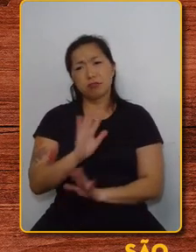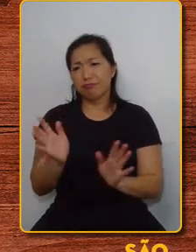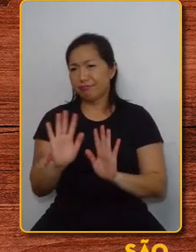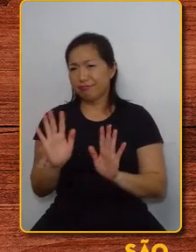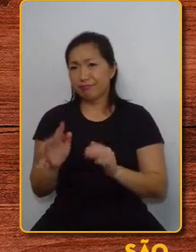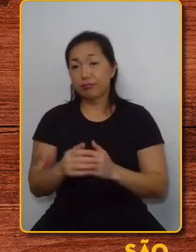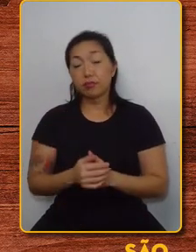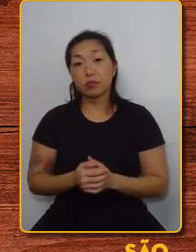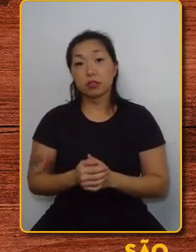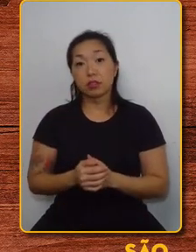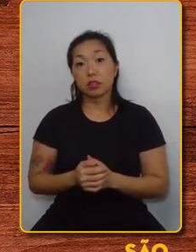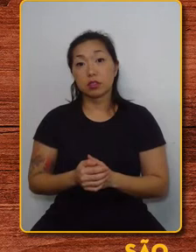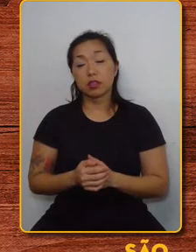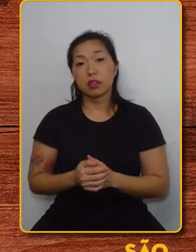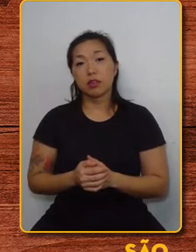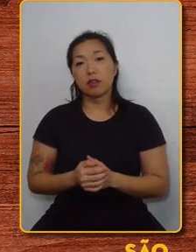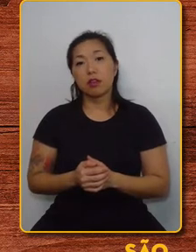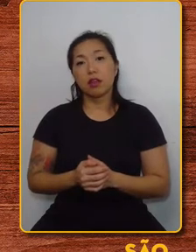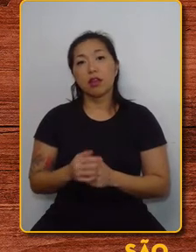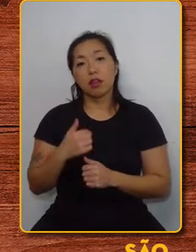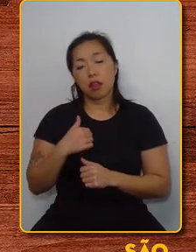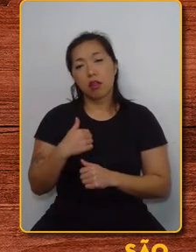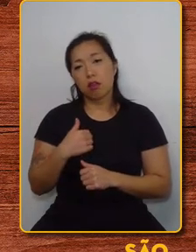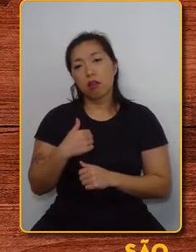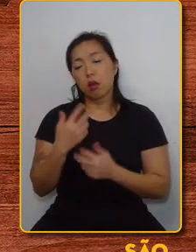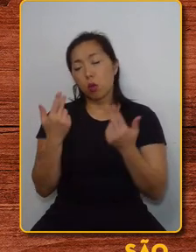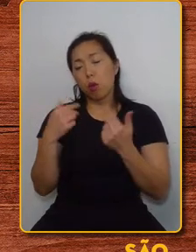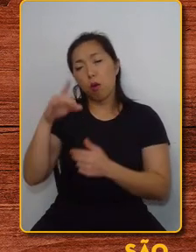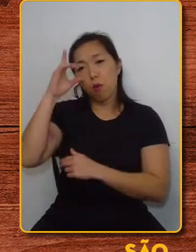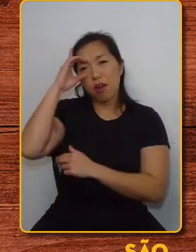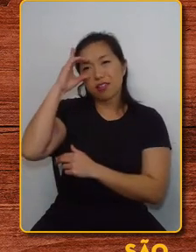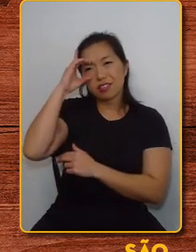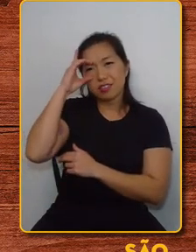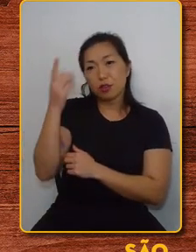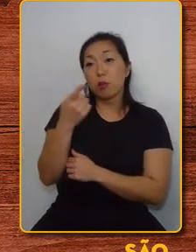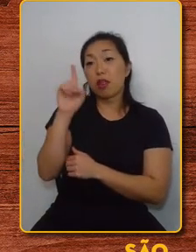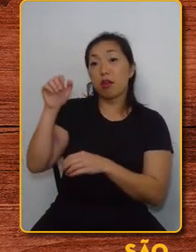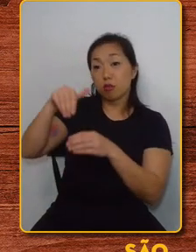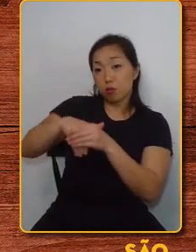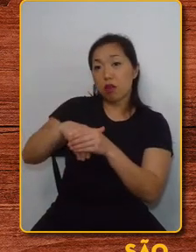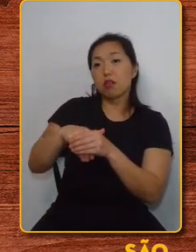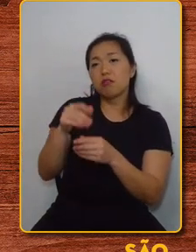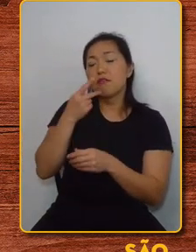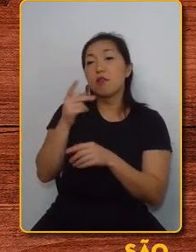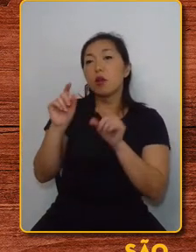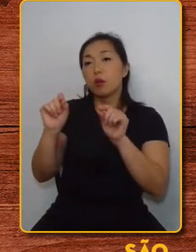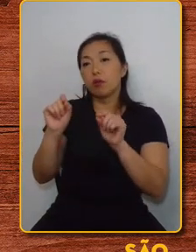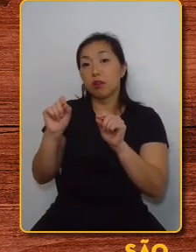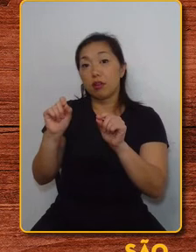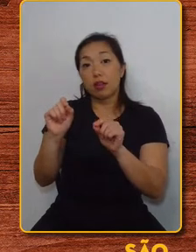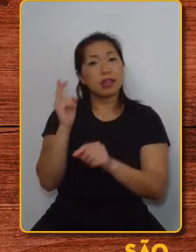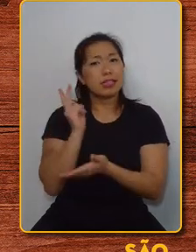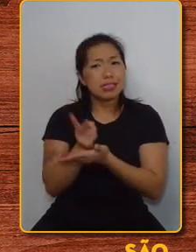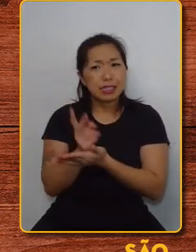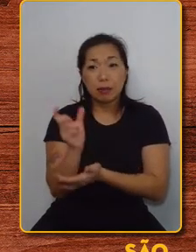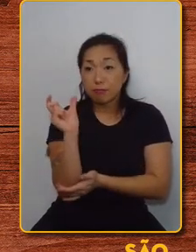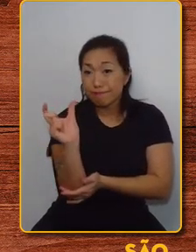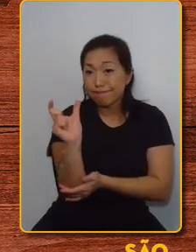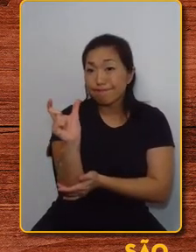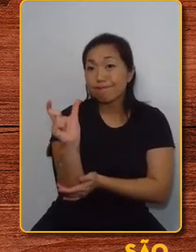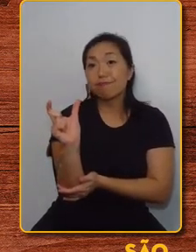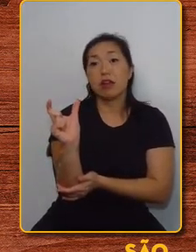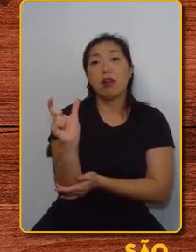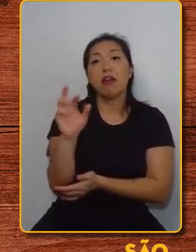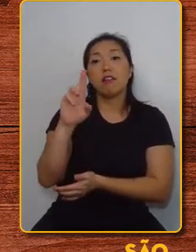Brincava com a presidenta Dilma na última eleição dela que disputou. O presidente tem que falar a palavra reforma agrária. Se não falar, os outros não vão falar, né?